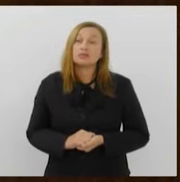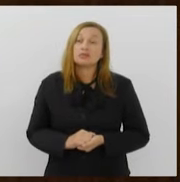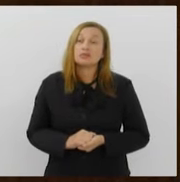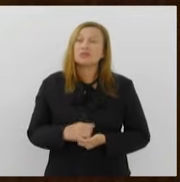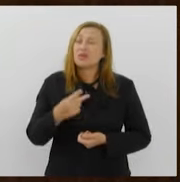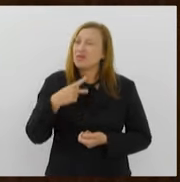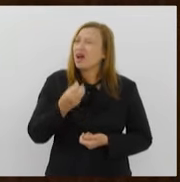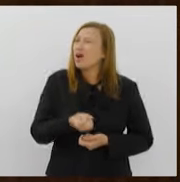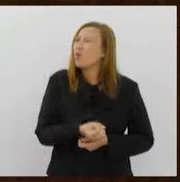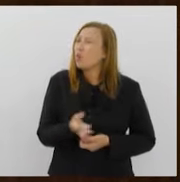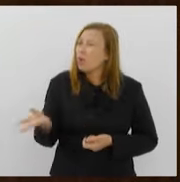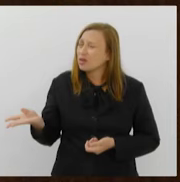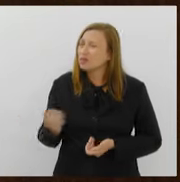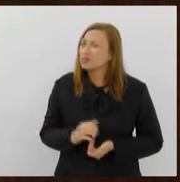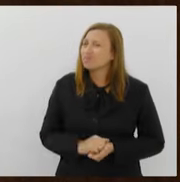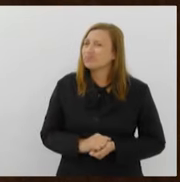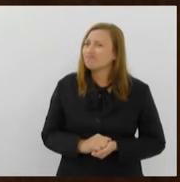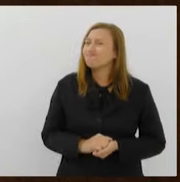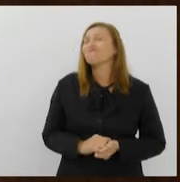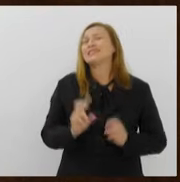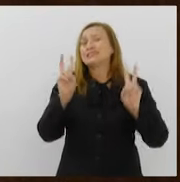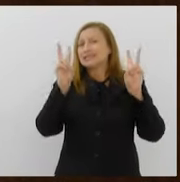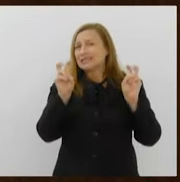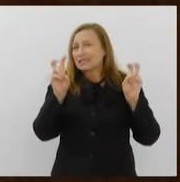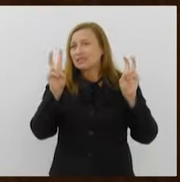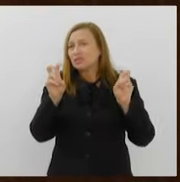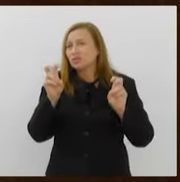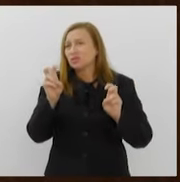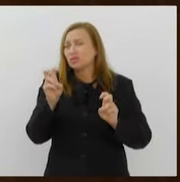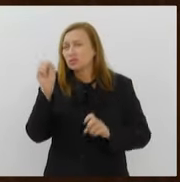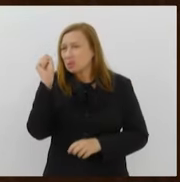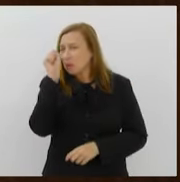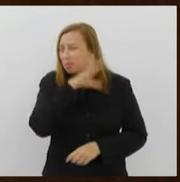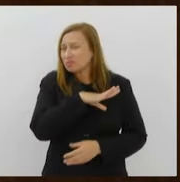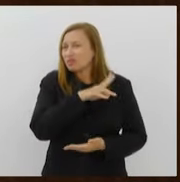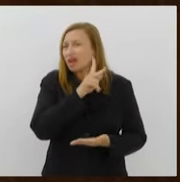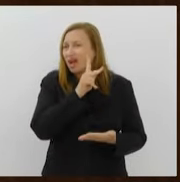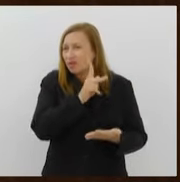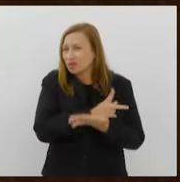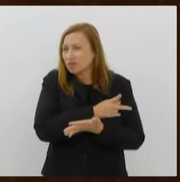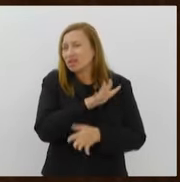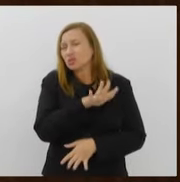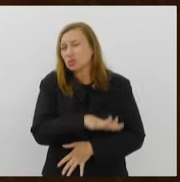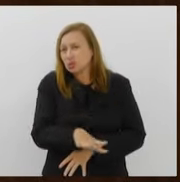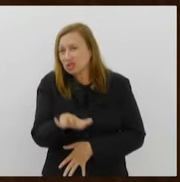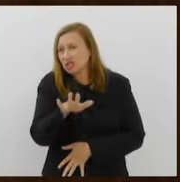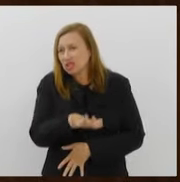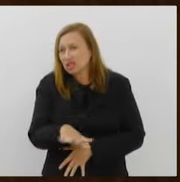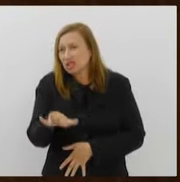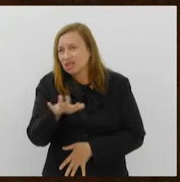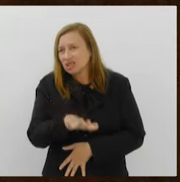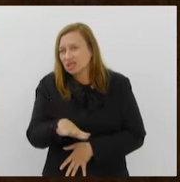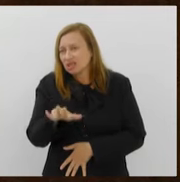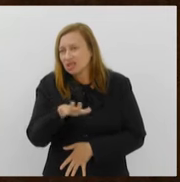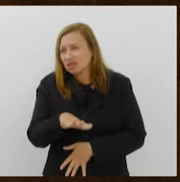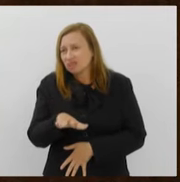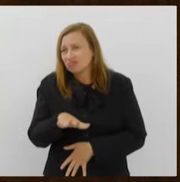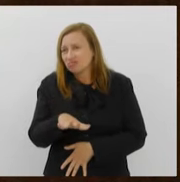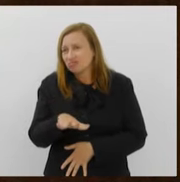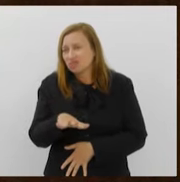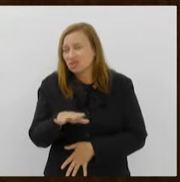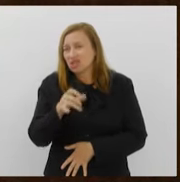o quanto esse assunto dos abusos que acontecem com as crianças nos